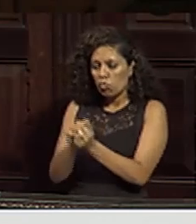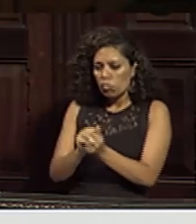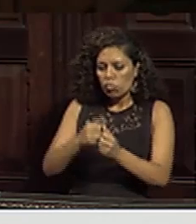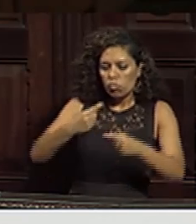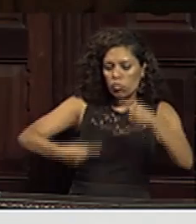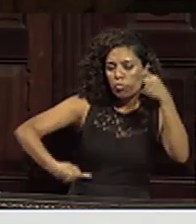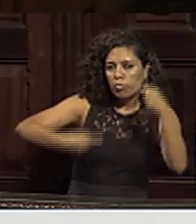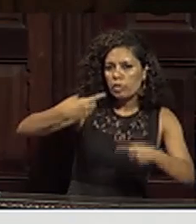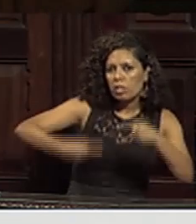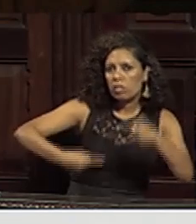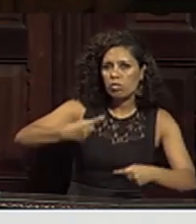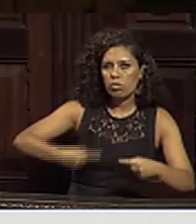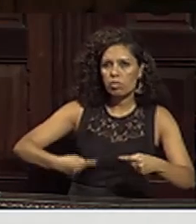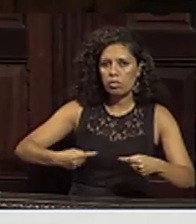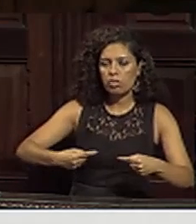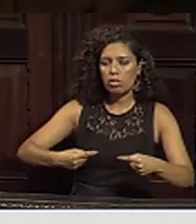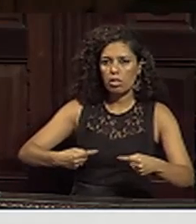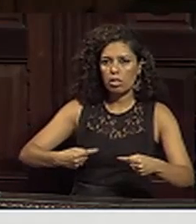política, era